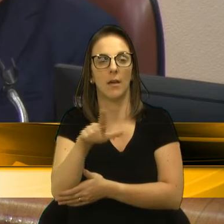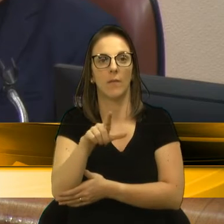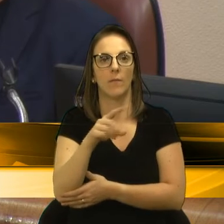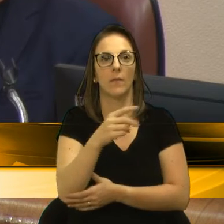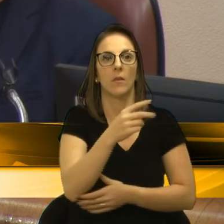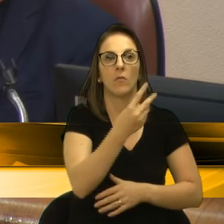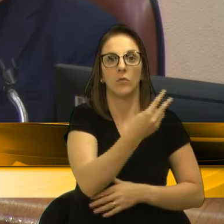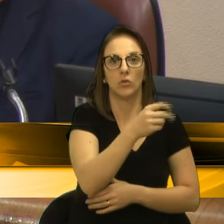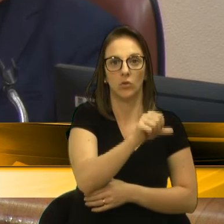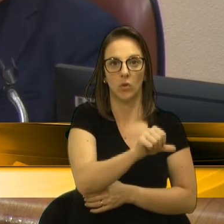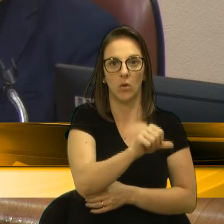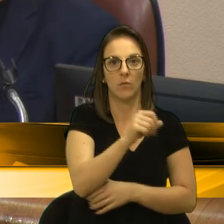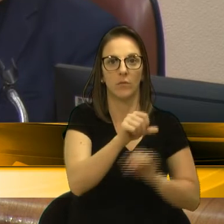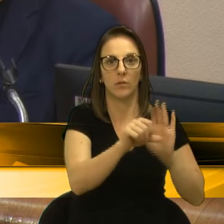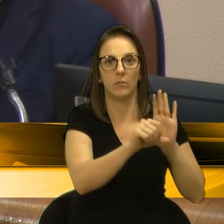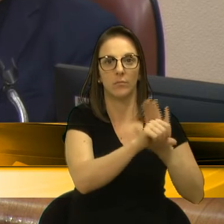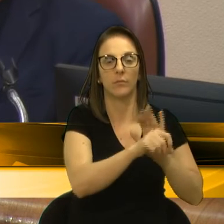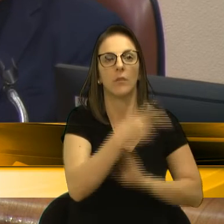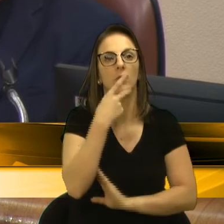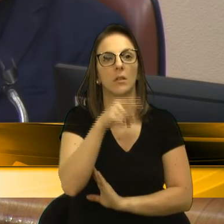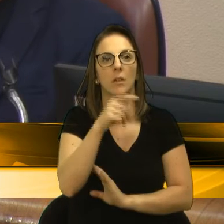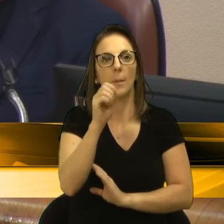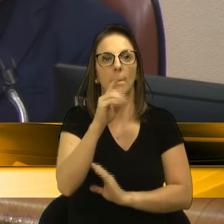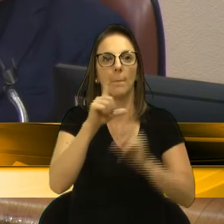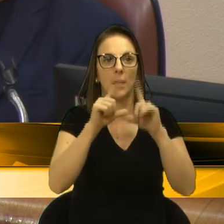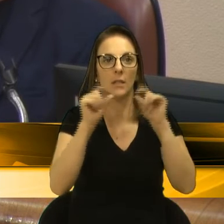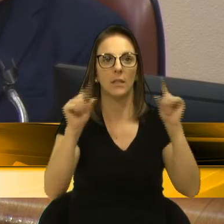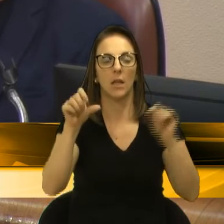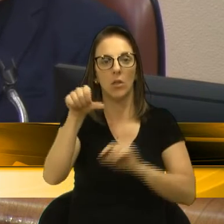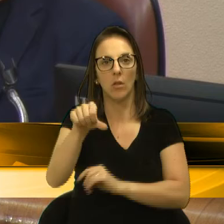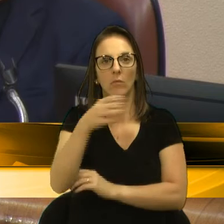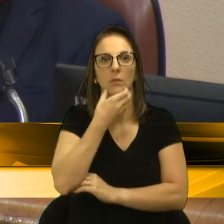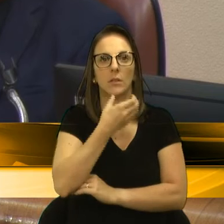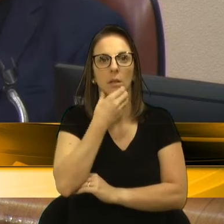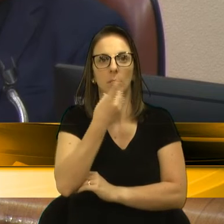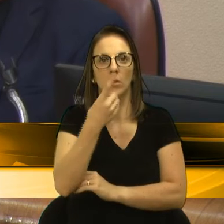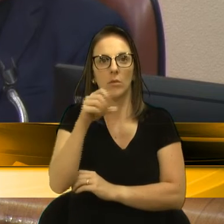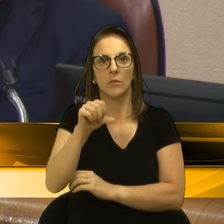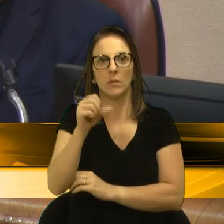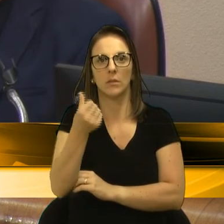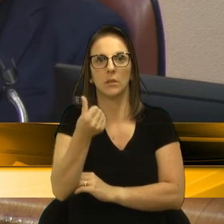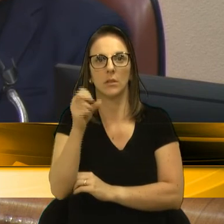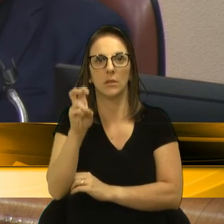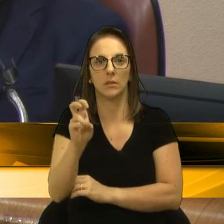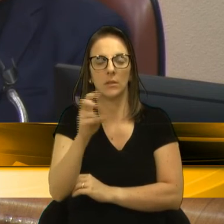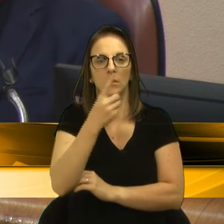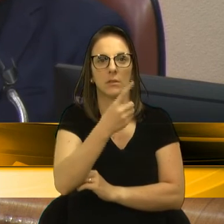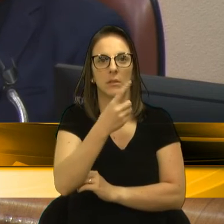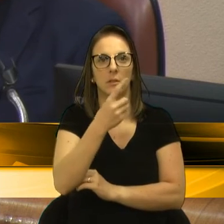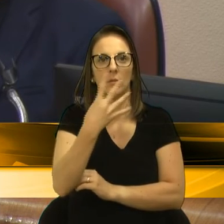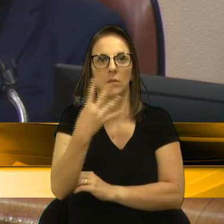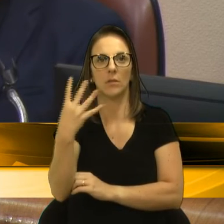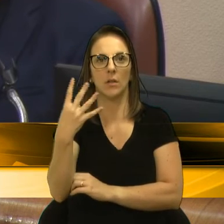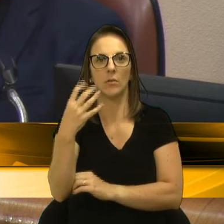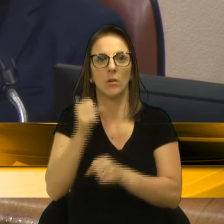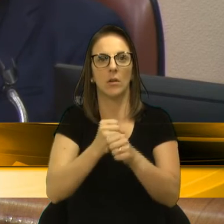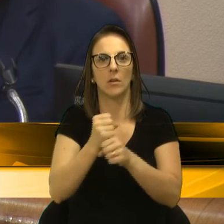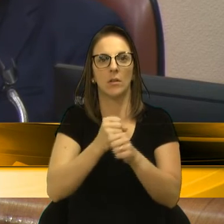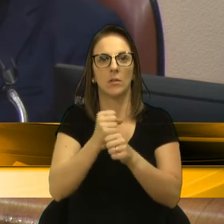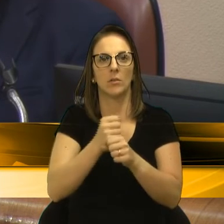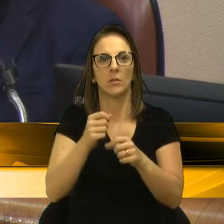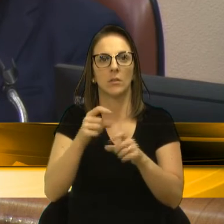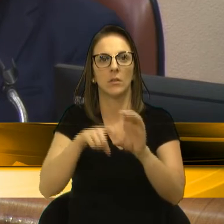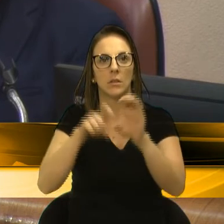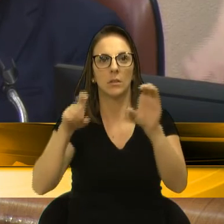Revogam-se as disposições em contrários. Brasília, 9 de dezembro de 1965, 144 anos de independência e